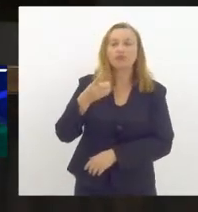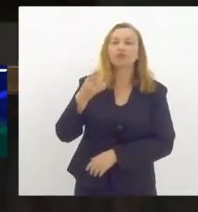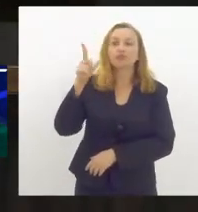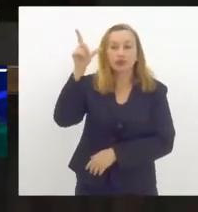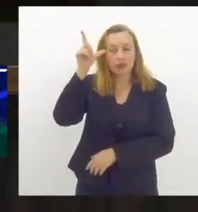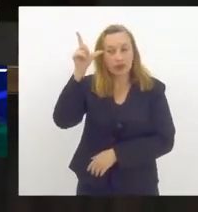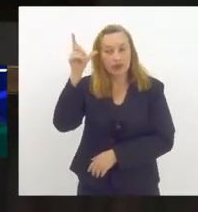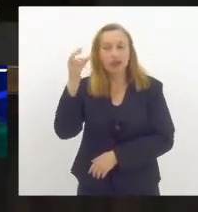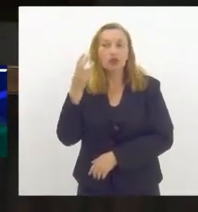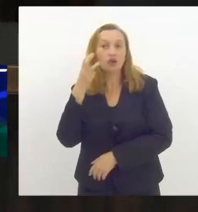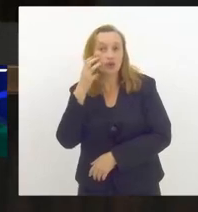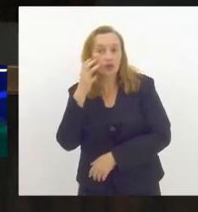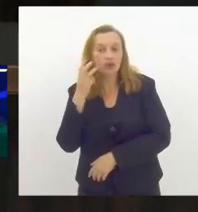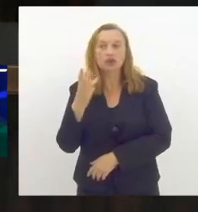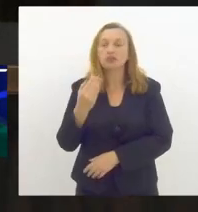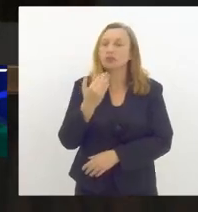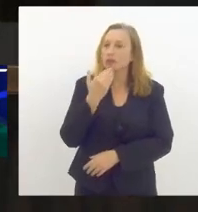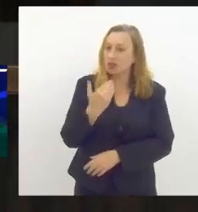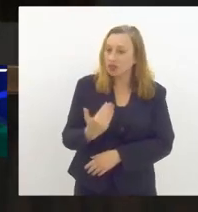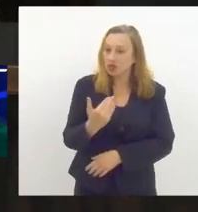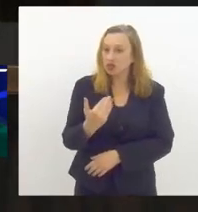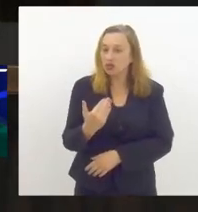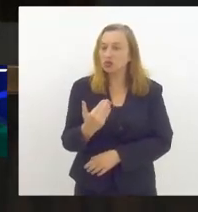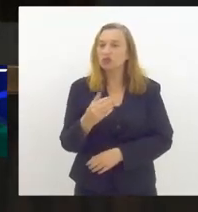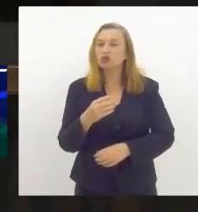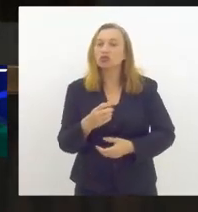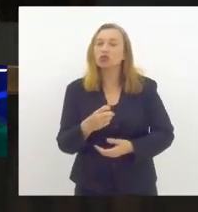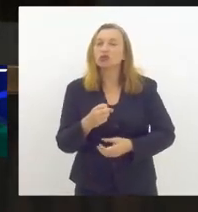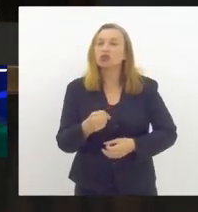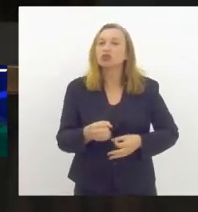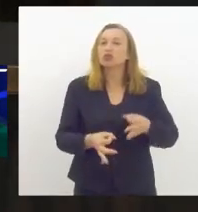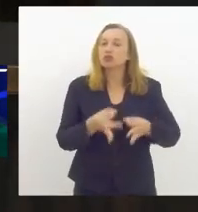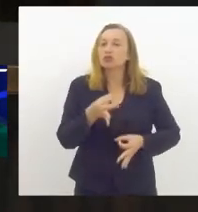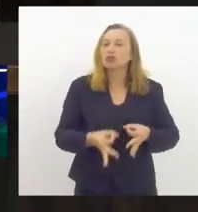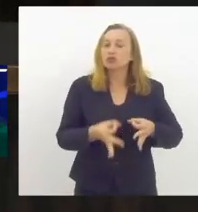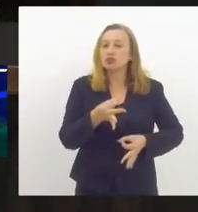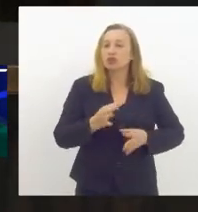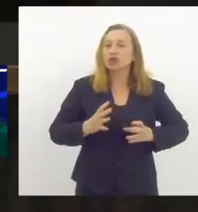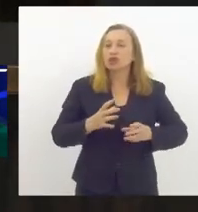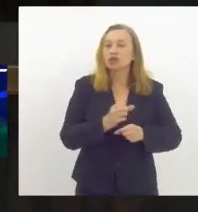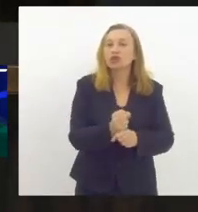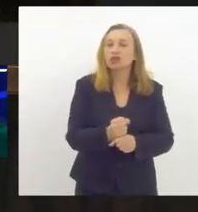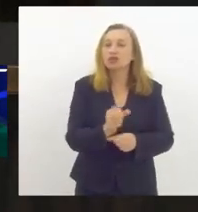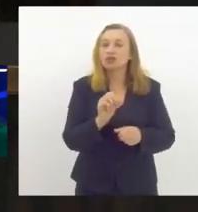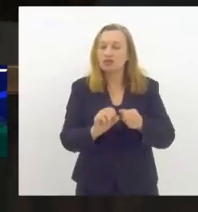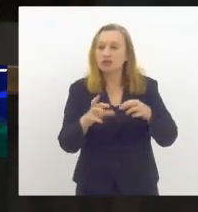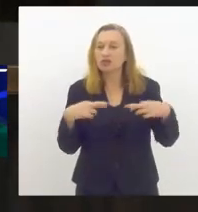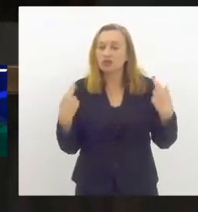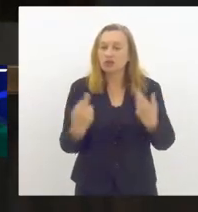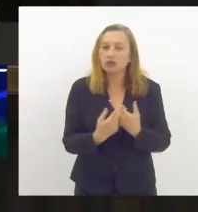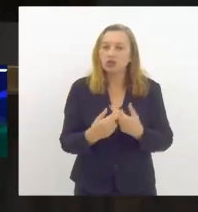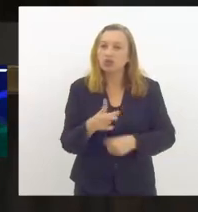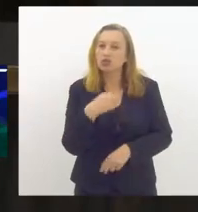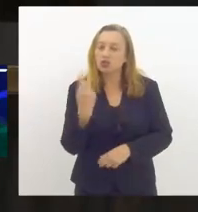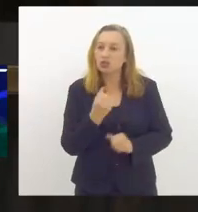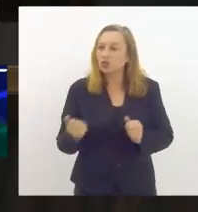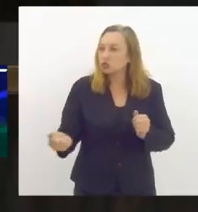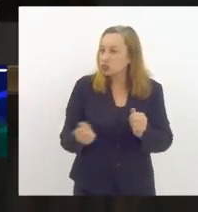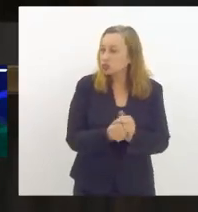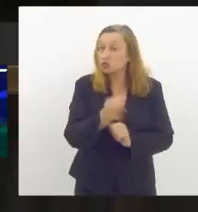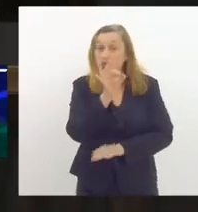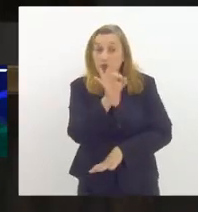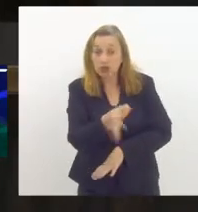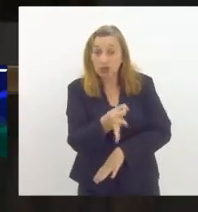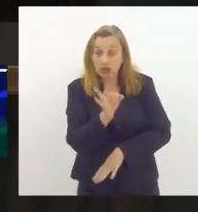Lucinha Deputado waldeck para pedir que o Tribunal de Contas faça auditoria e estaremos por